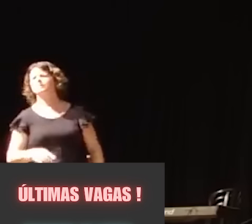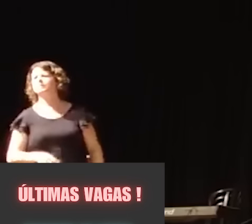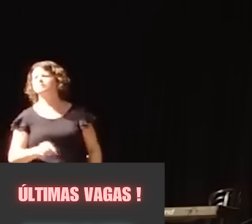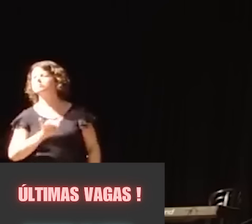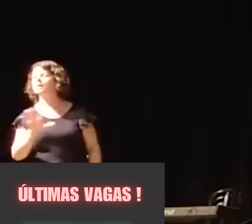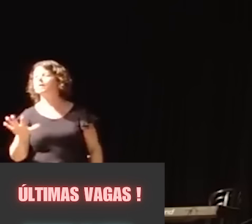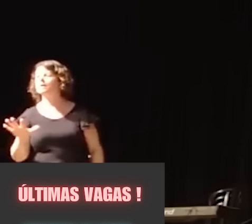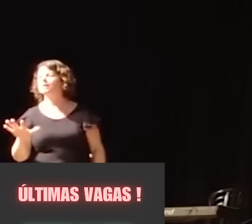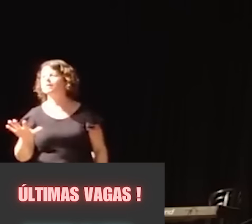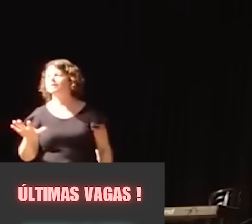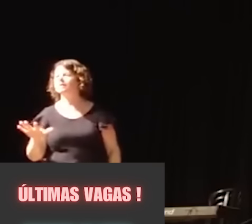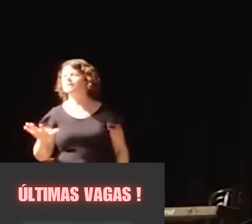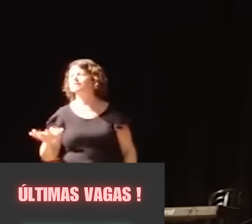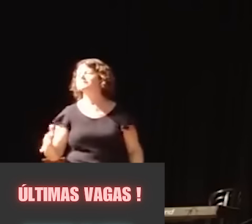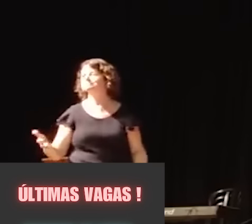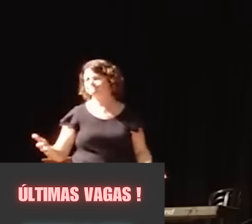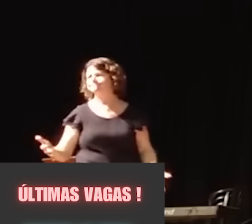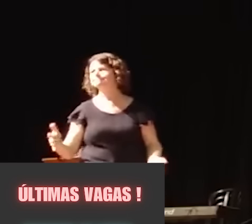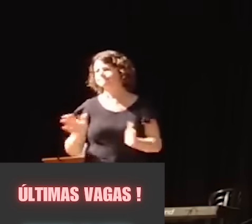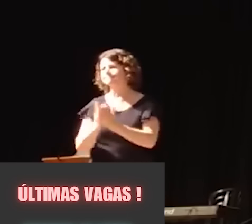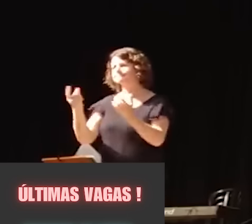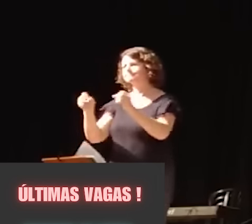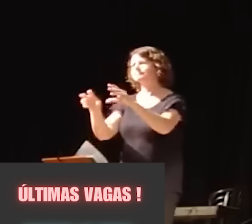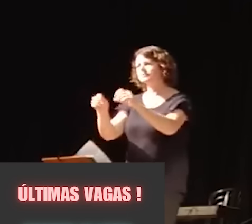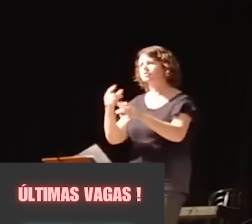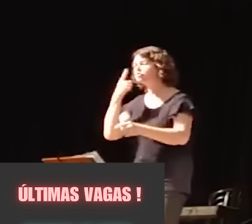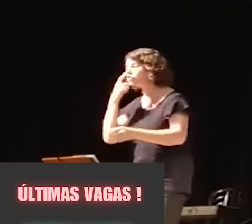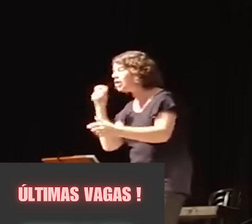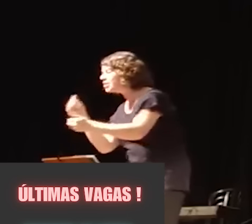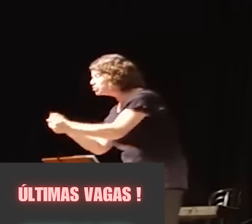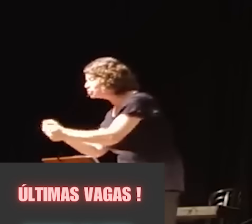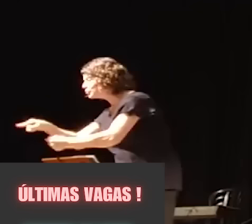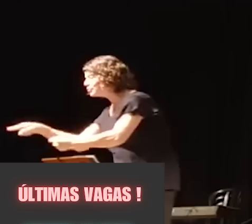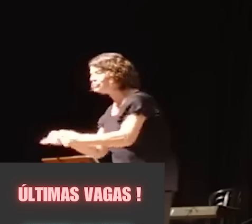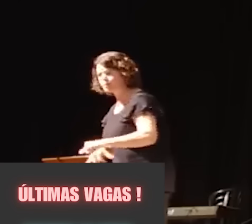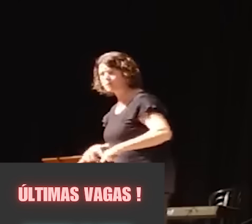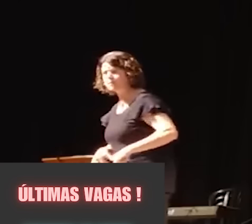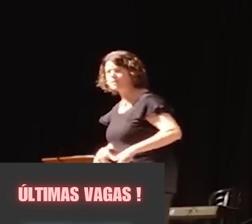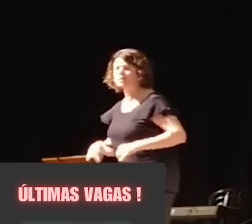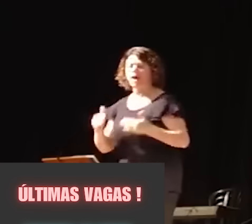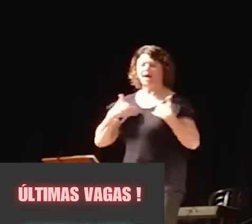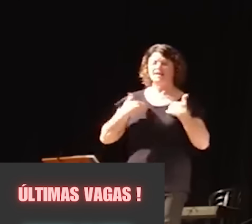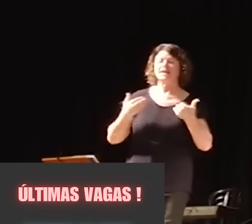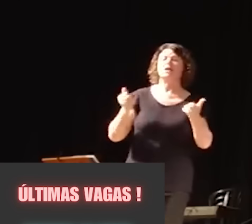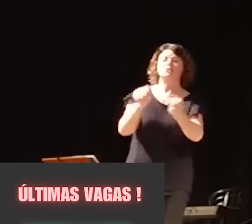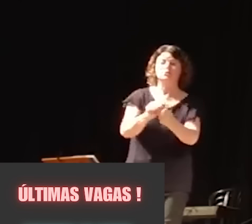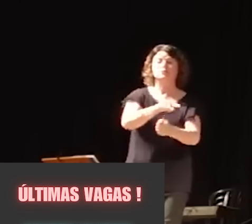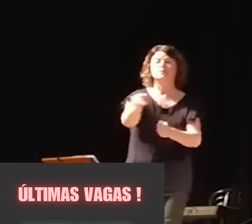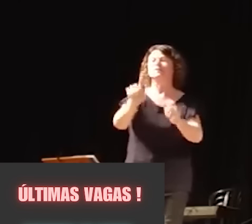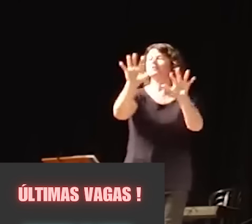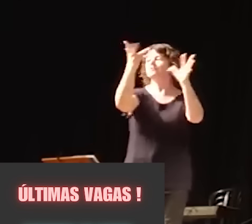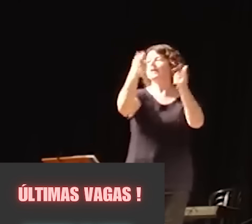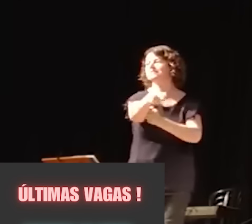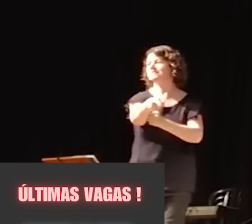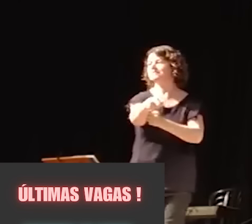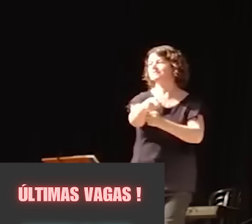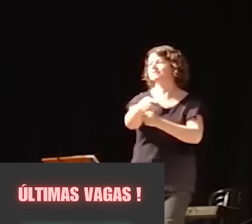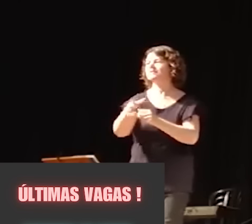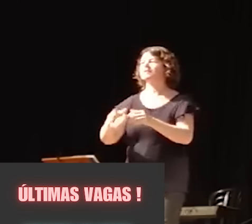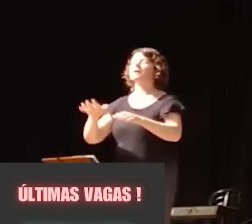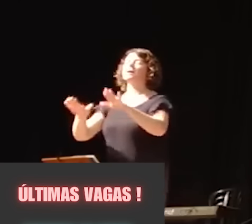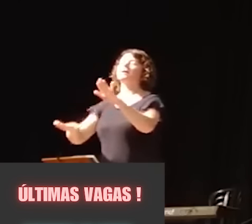alegre com aqueles que se alegram Davi aqui ele não tá em Pecado não tem gente que acha que o mal só toca na gente